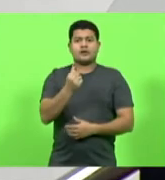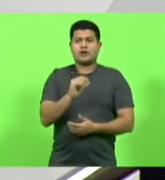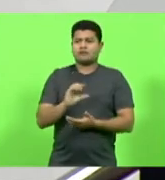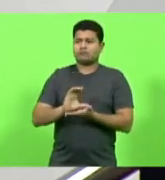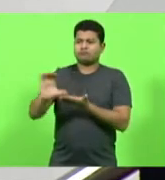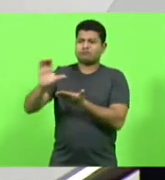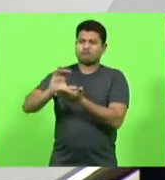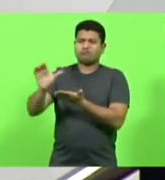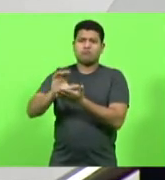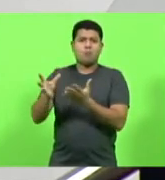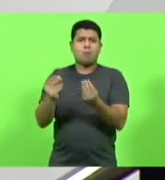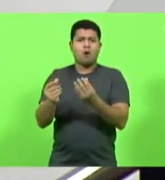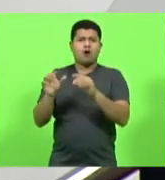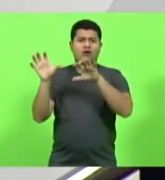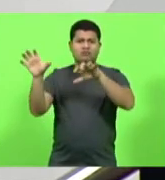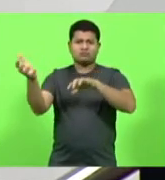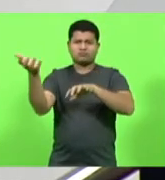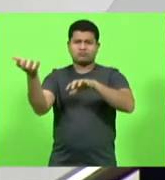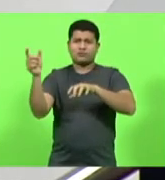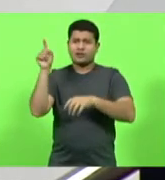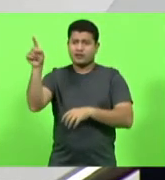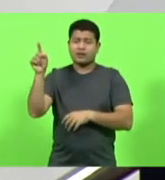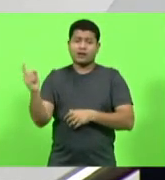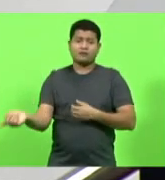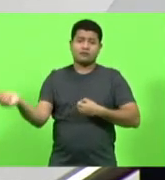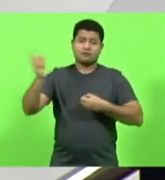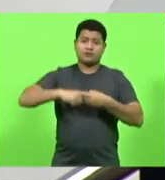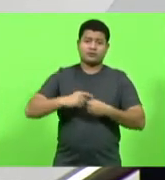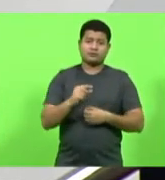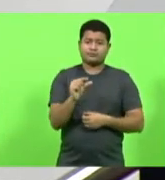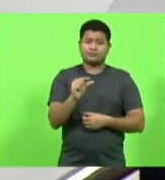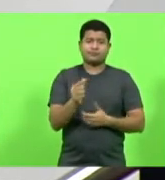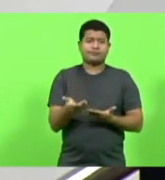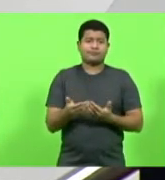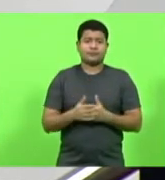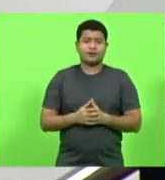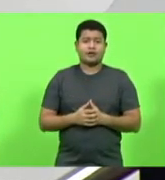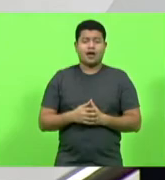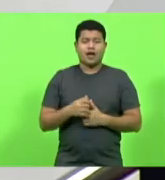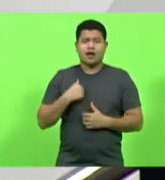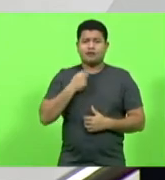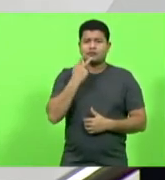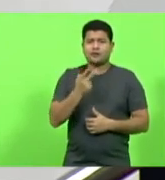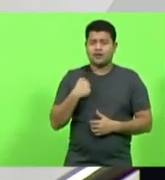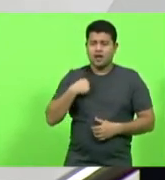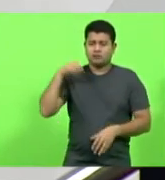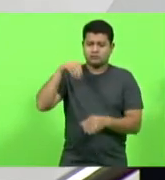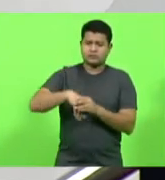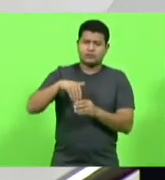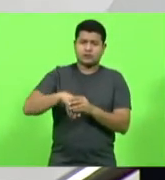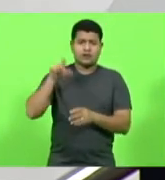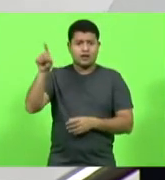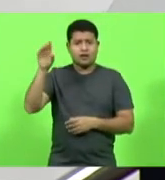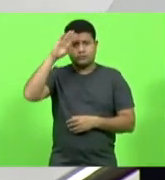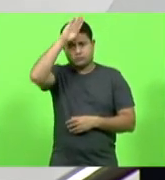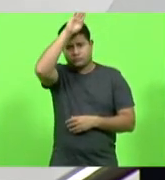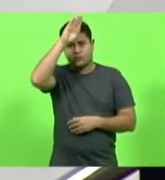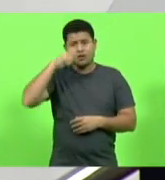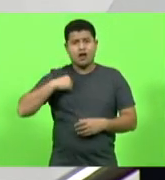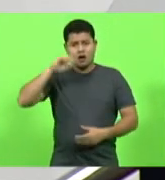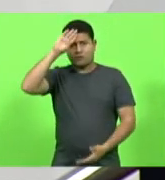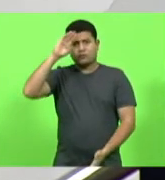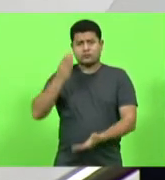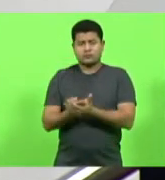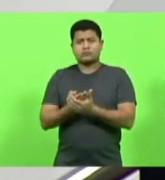Brasília. Eu vou dizer para vocês, eu votei no presidente Bolsonaro. Acredito que foi bom